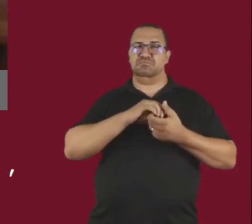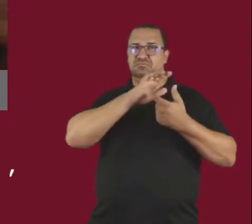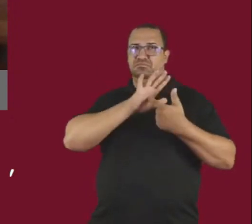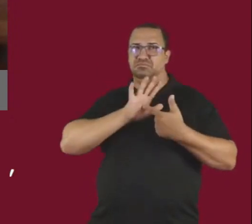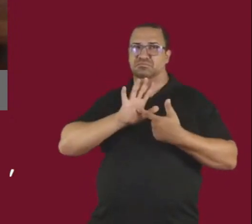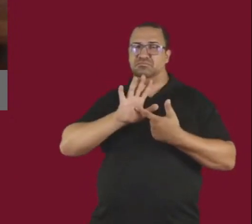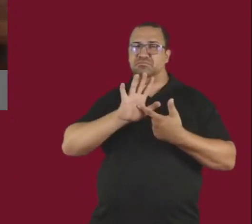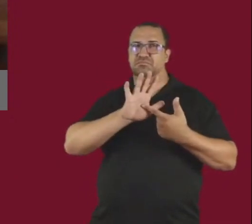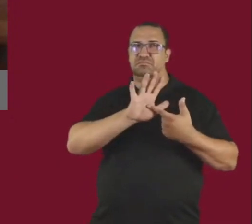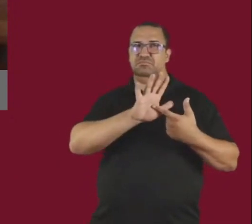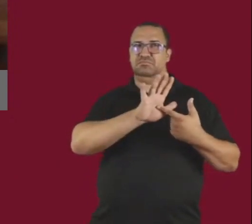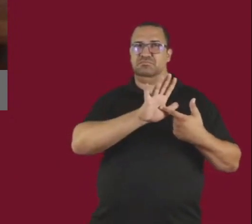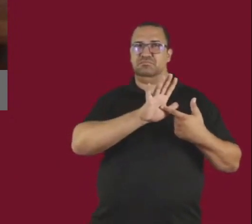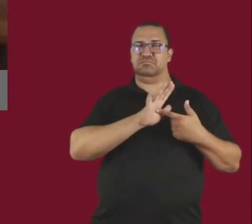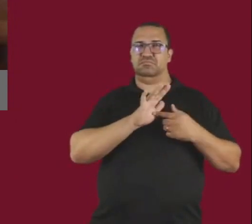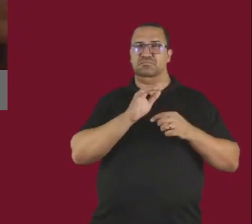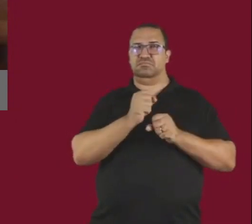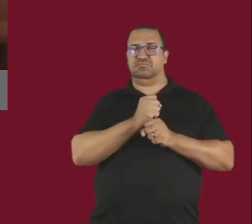Transamazônica,